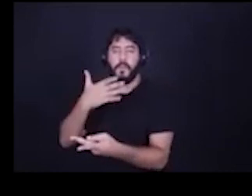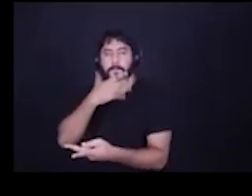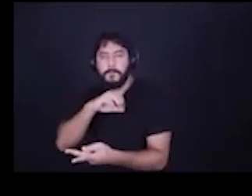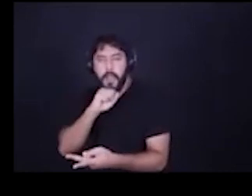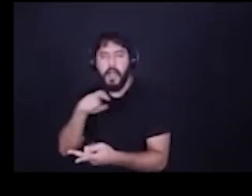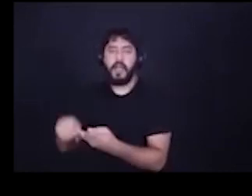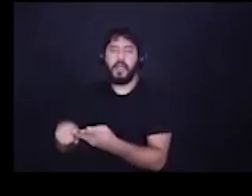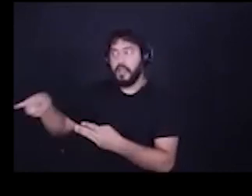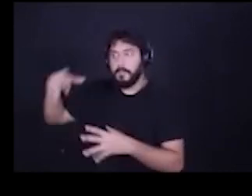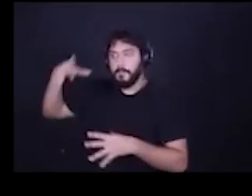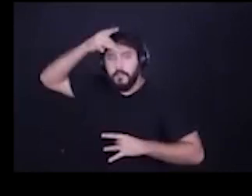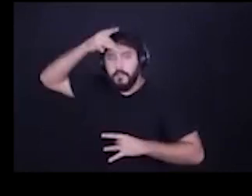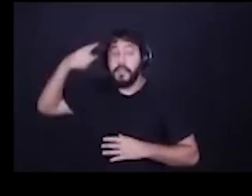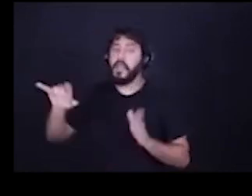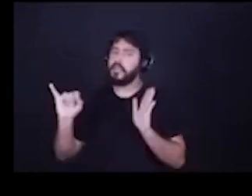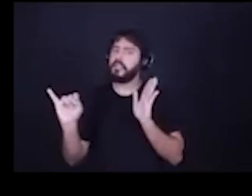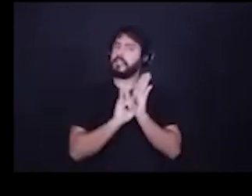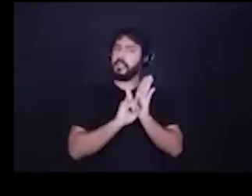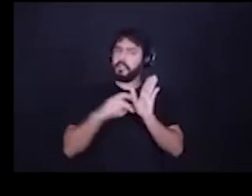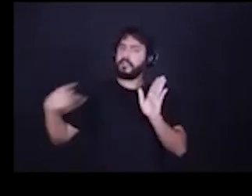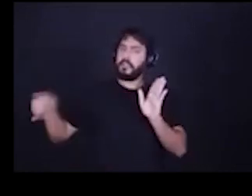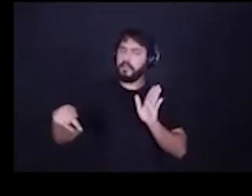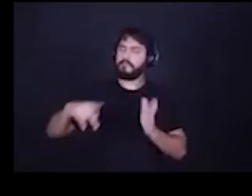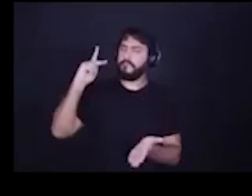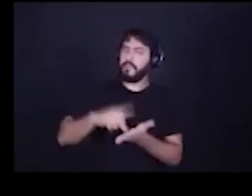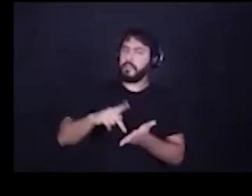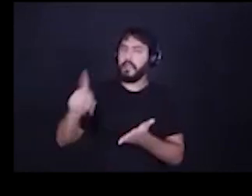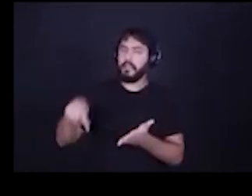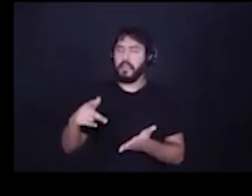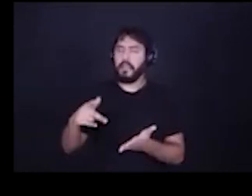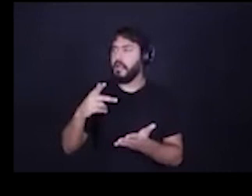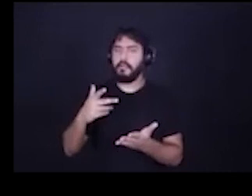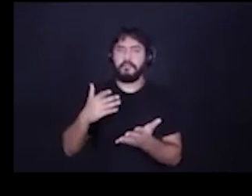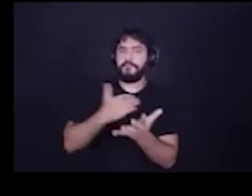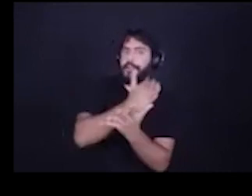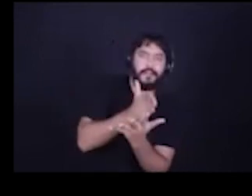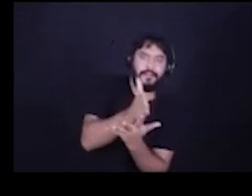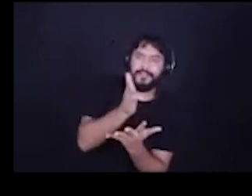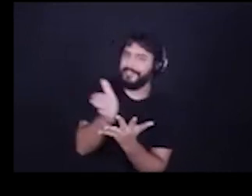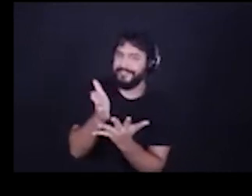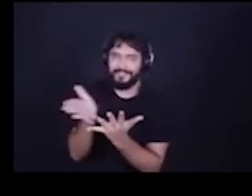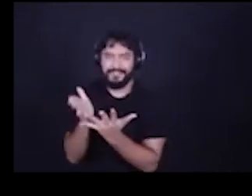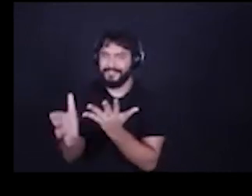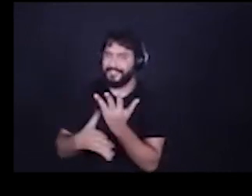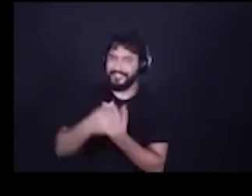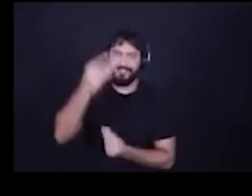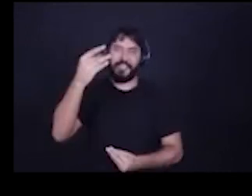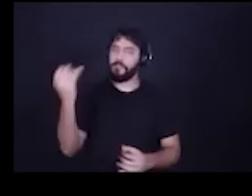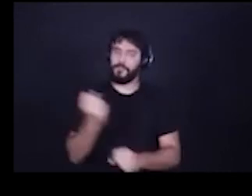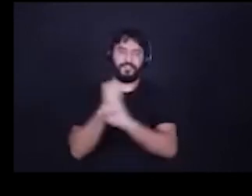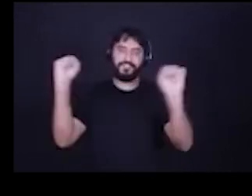performer, de mostrar que a identidade dele era justamente essa coisa totalmente fragmentada, em que você não conseguia dizer onde uma coisa começava e a outra